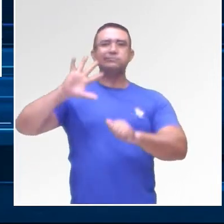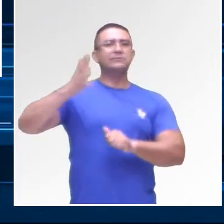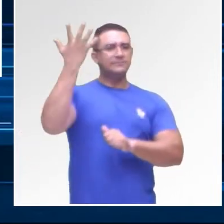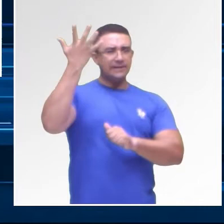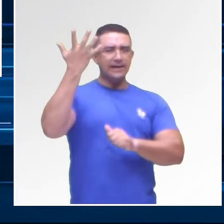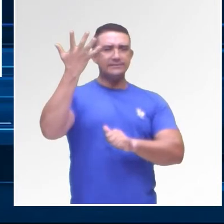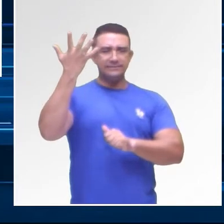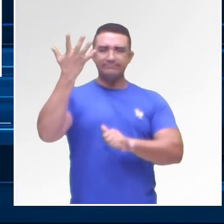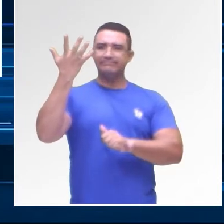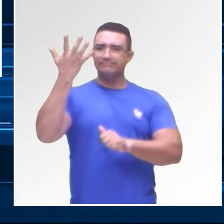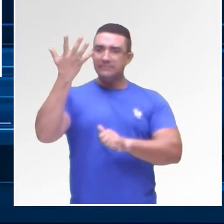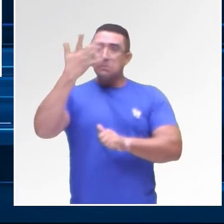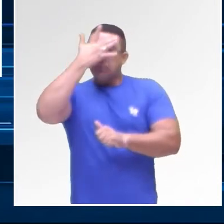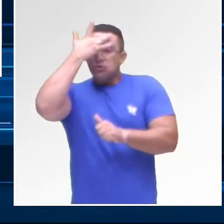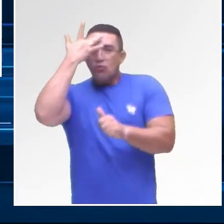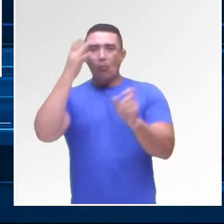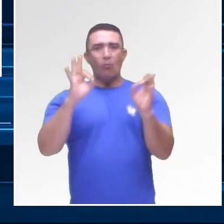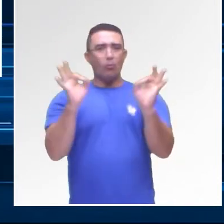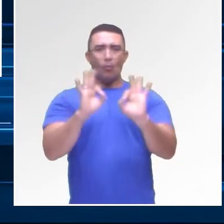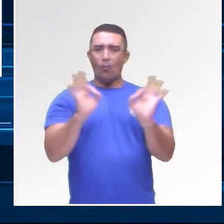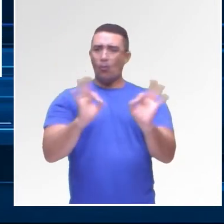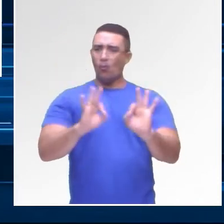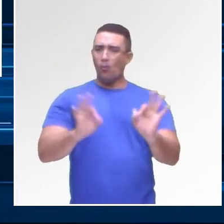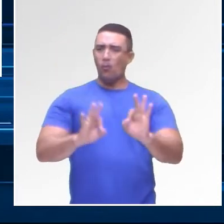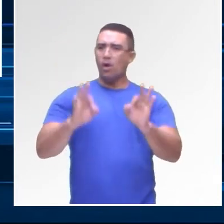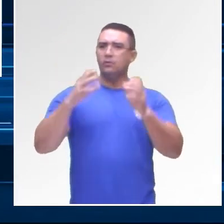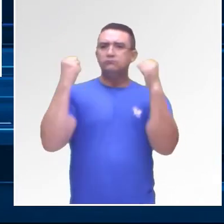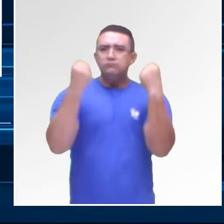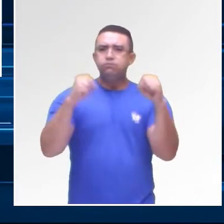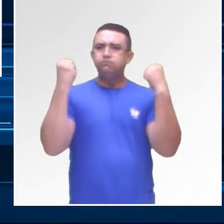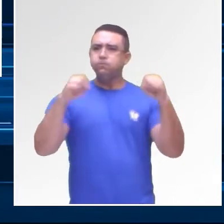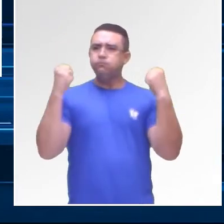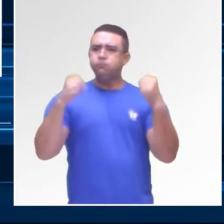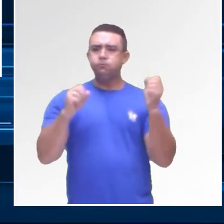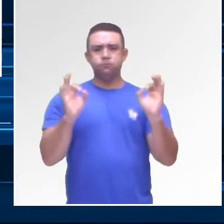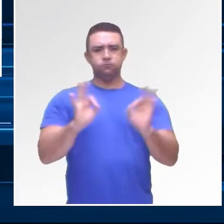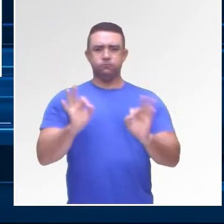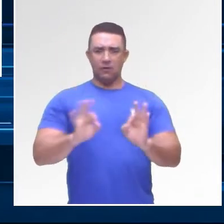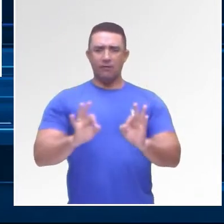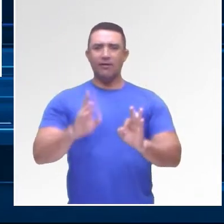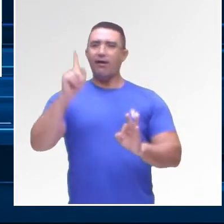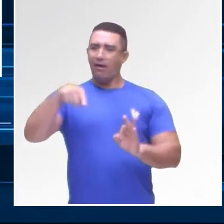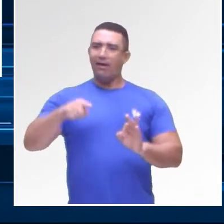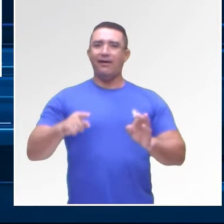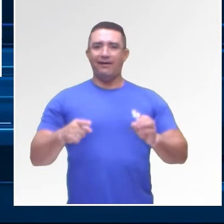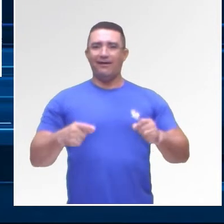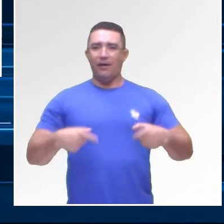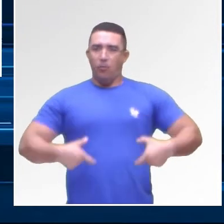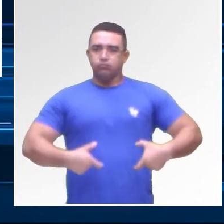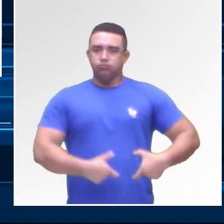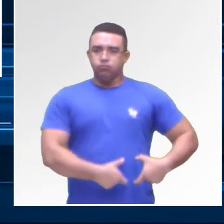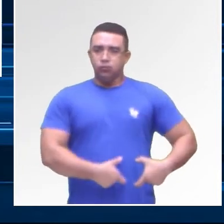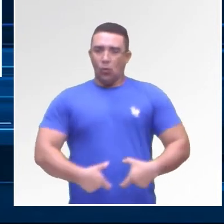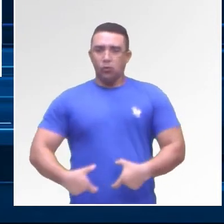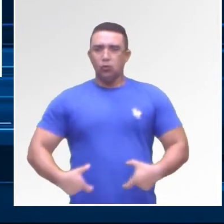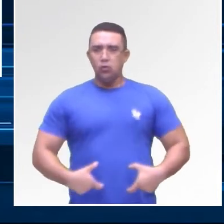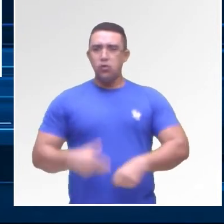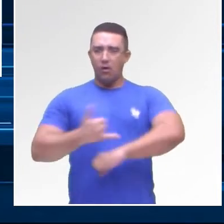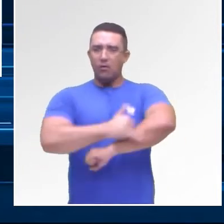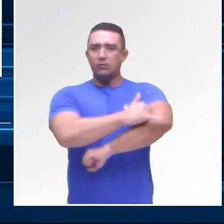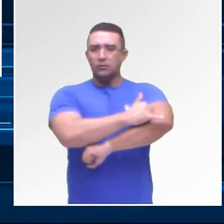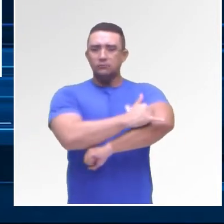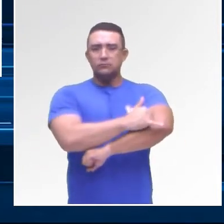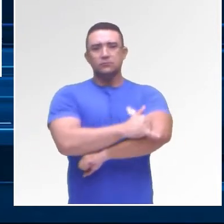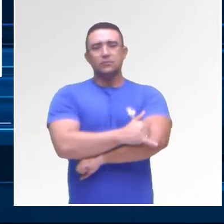sinais da falta de atividade física no nosso corpo é esse acúmulo de gordura. E isso pode